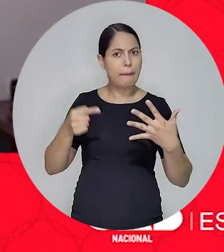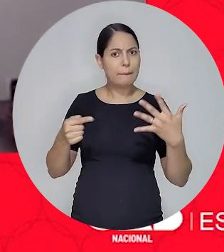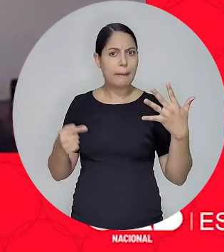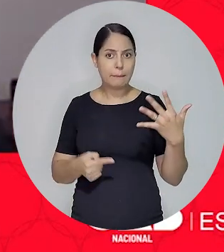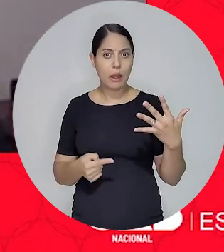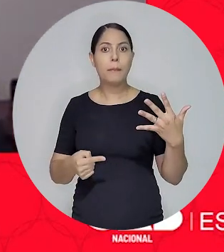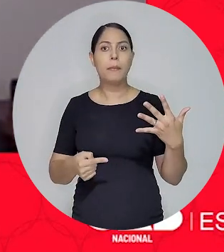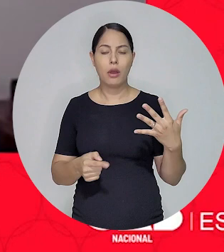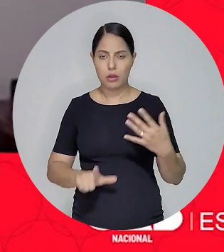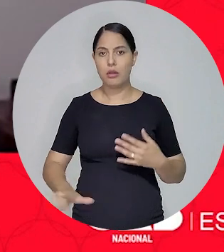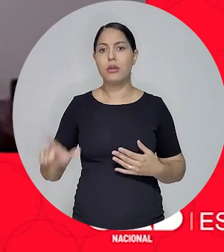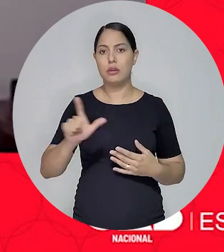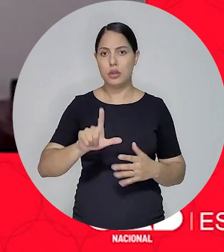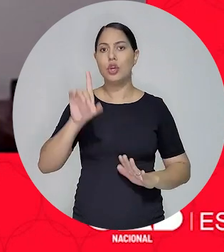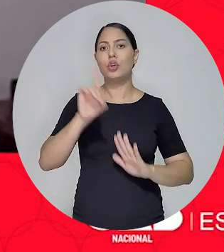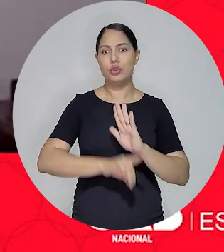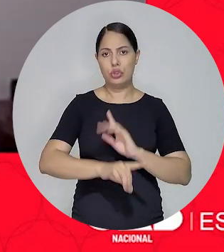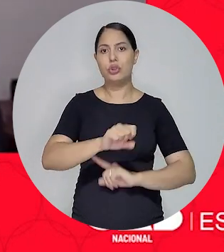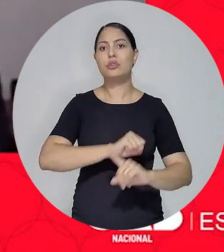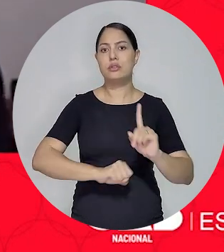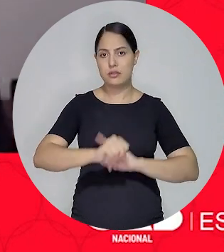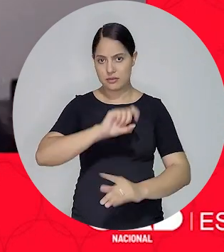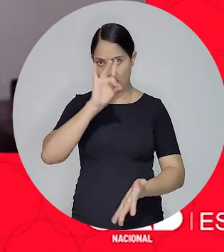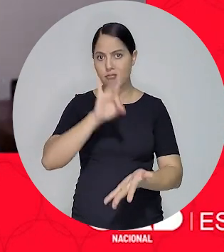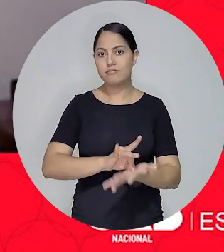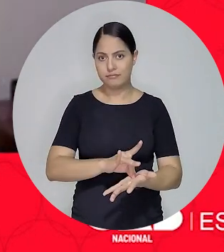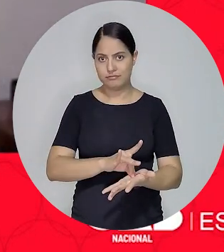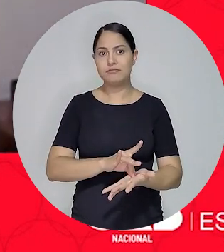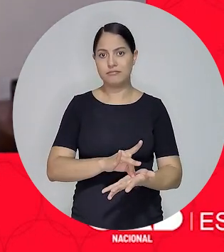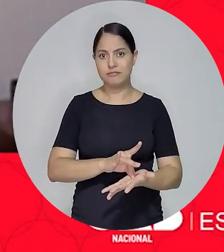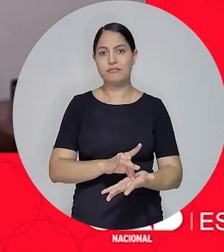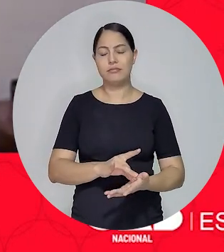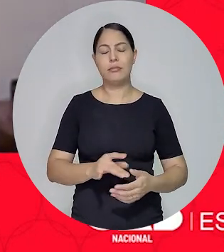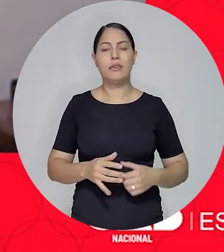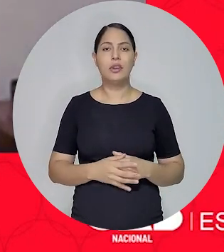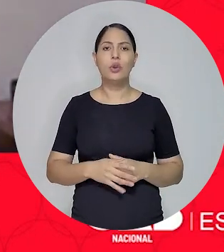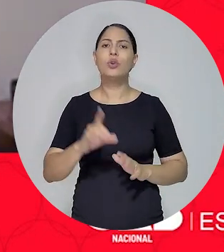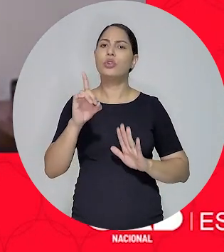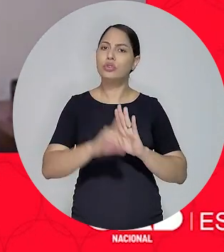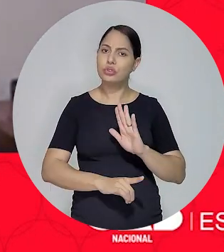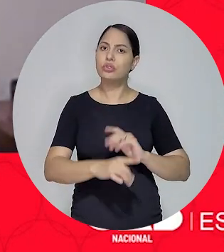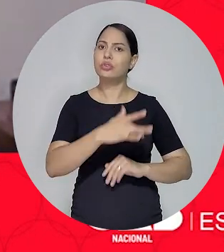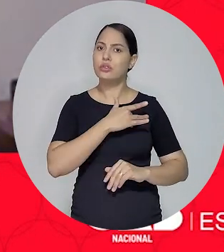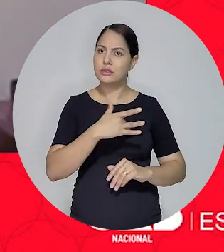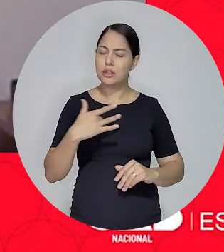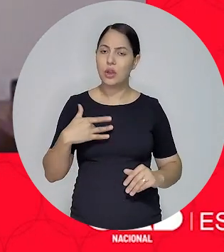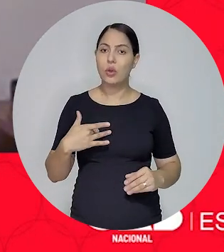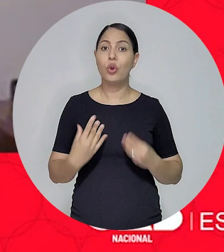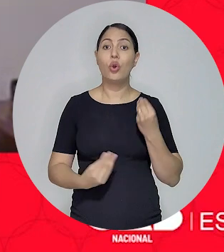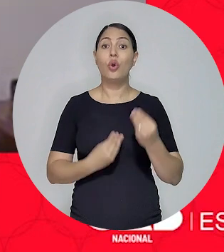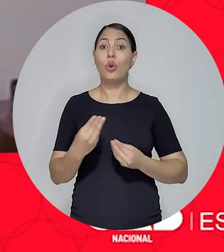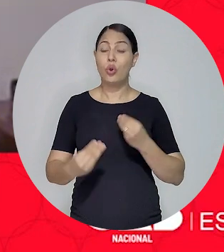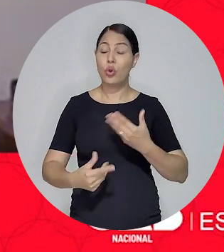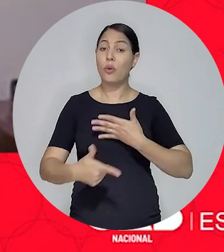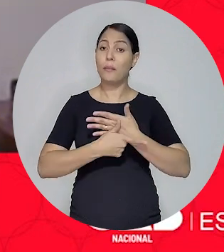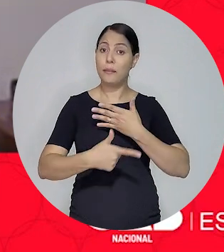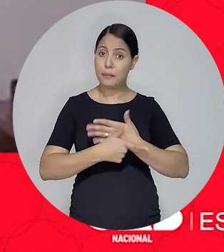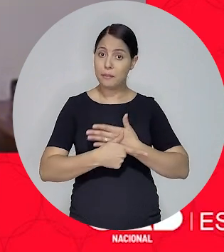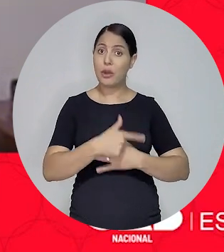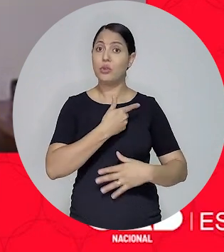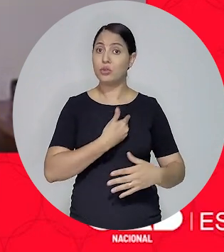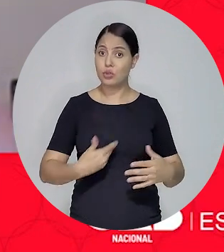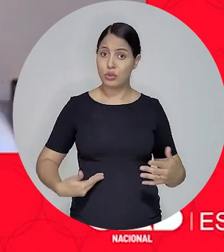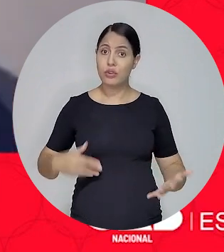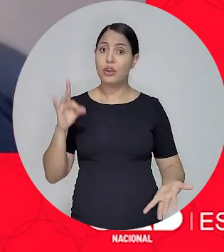sobretudo, mas essas constatações se espraiam, né, para todos os direitos sociais, e cada vez mais o direito à saúde e o